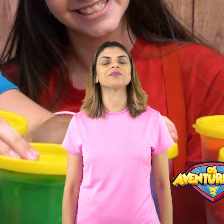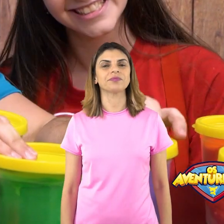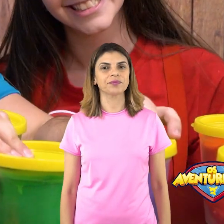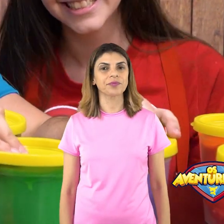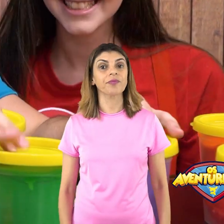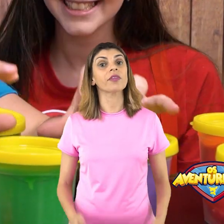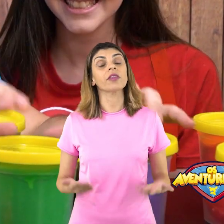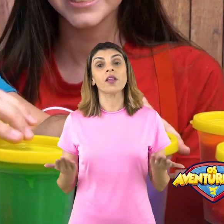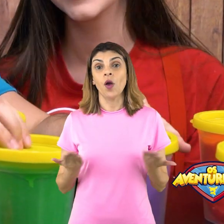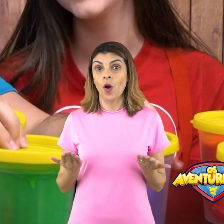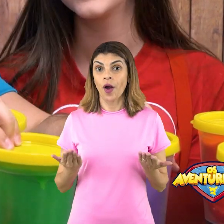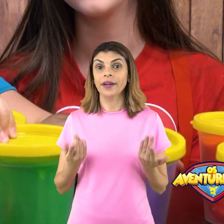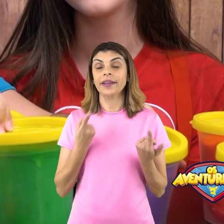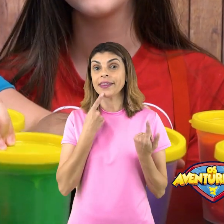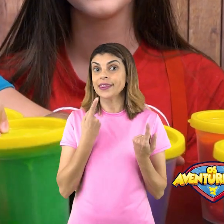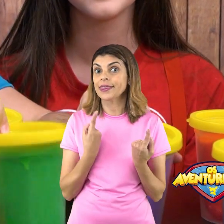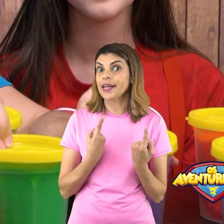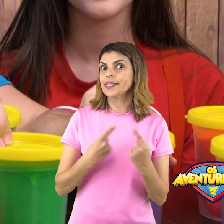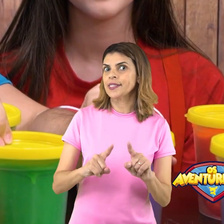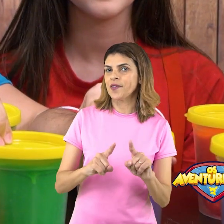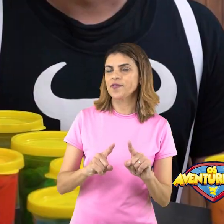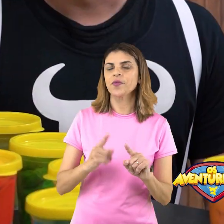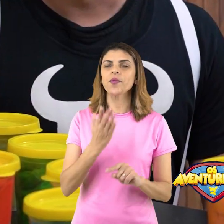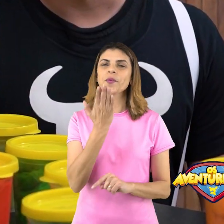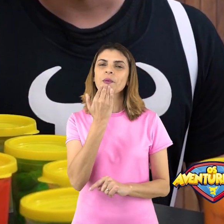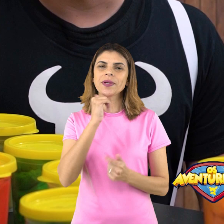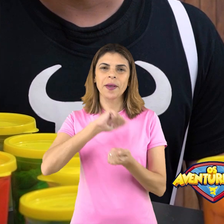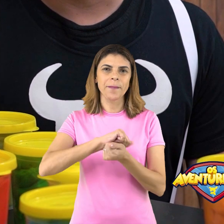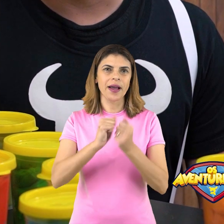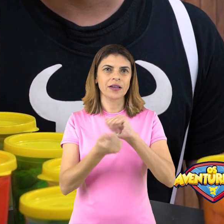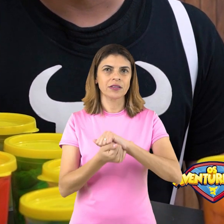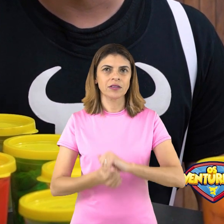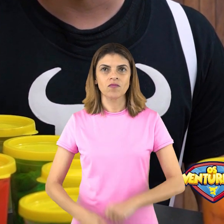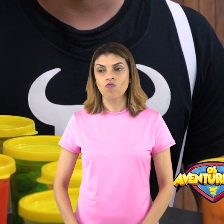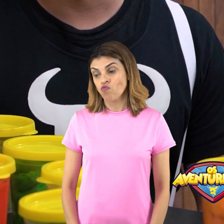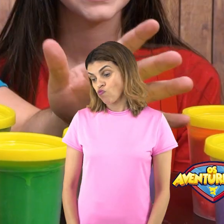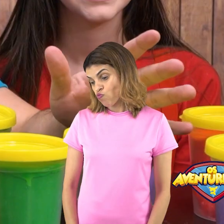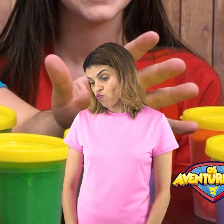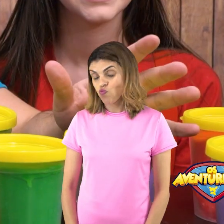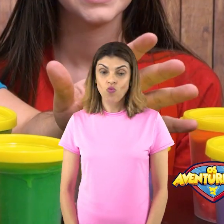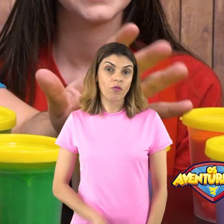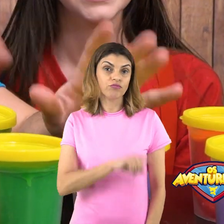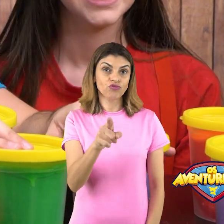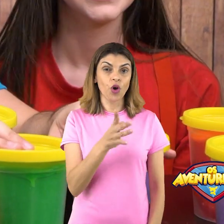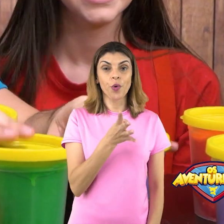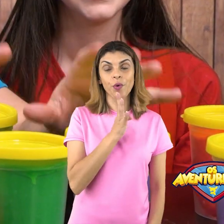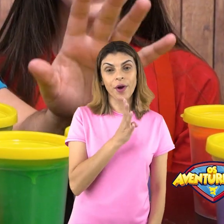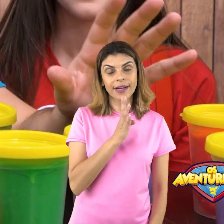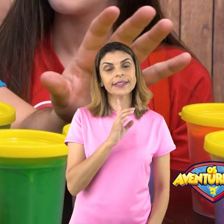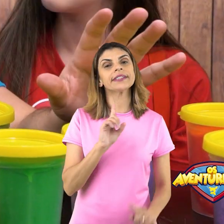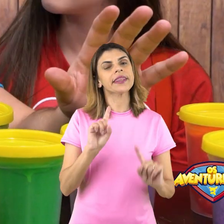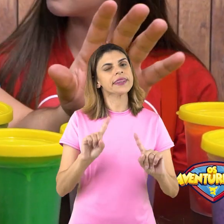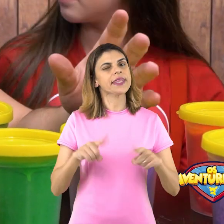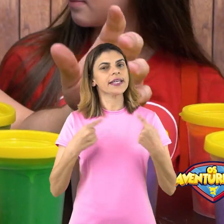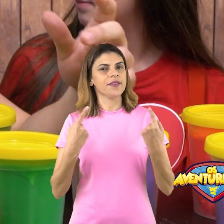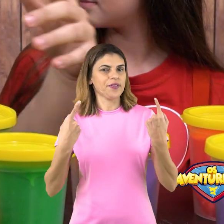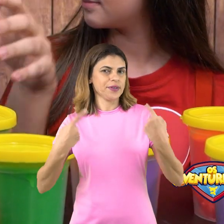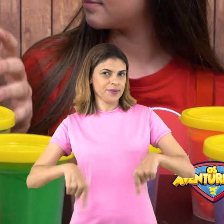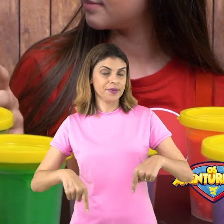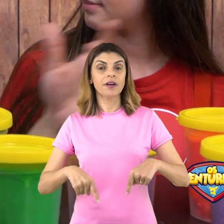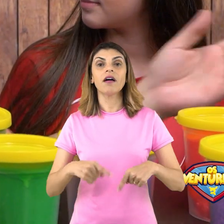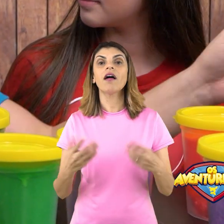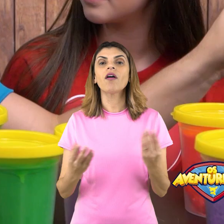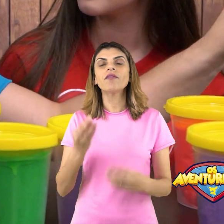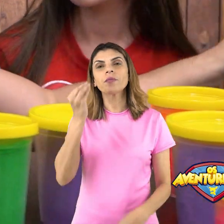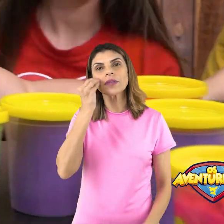o desafio pra ser youtuber é fazer comida de massinha. Né? Como vocês já conhecem esse desafio, mas eu resolvi mudar. Vamos